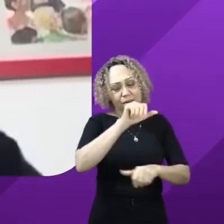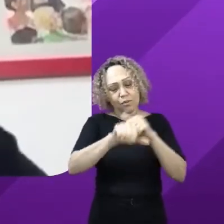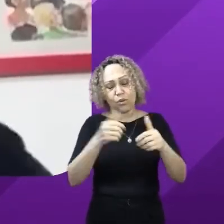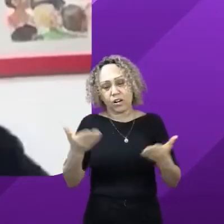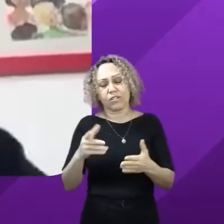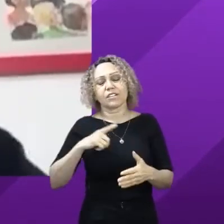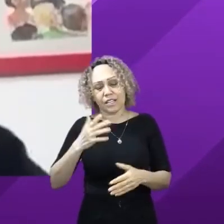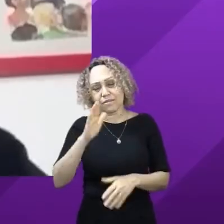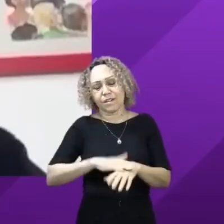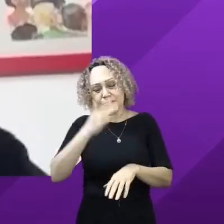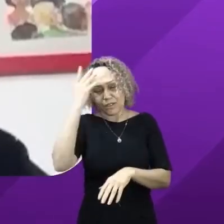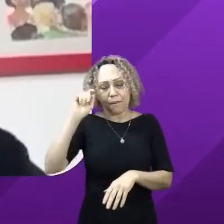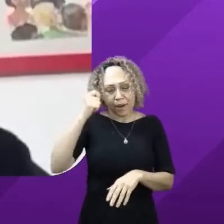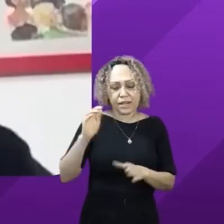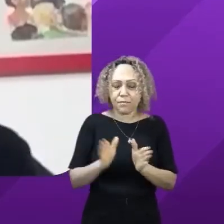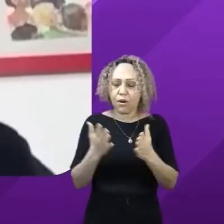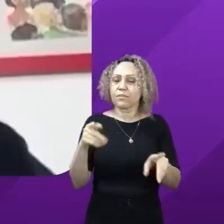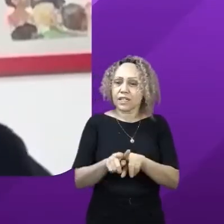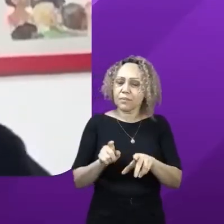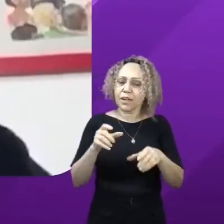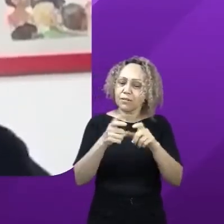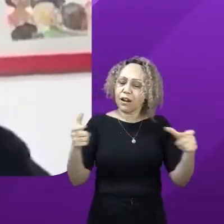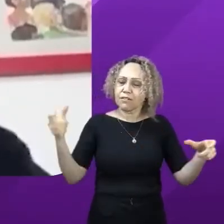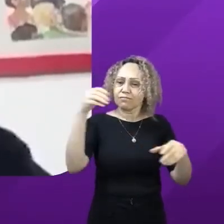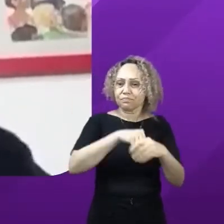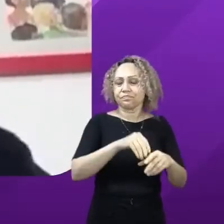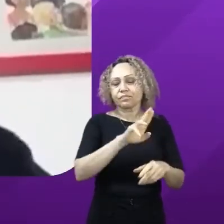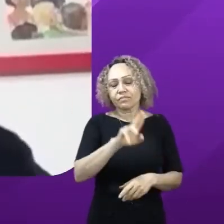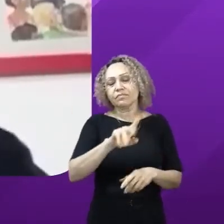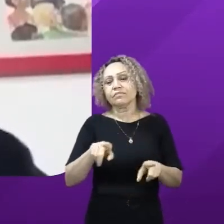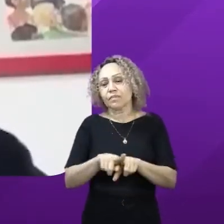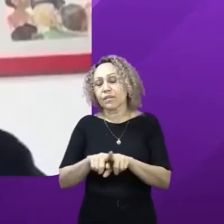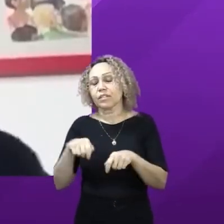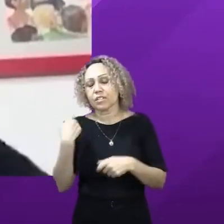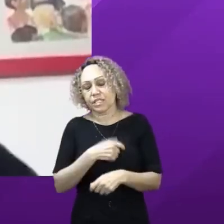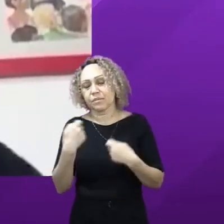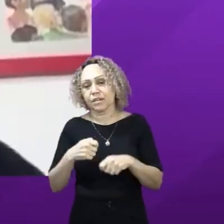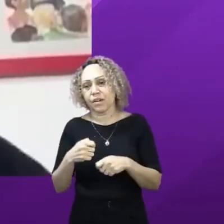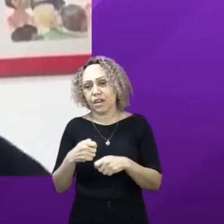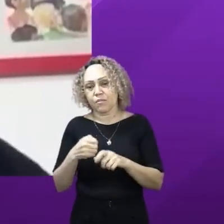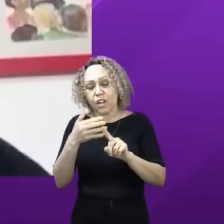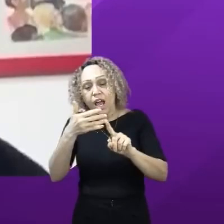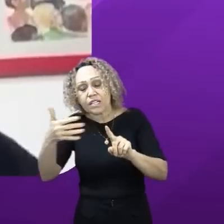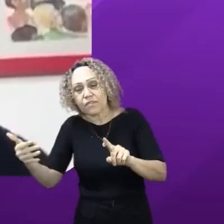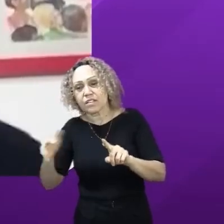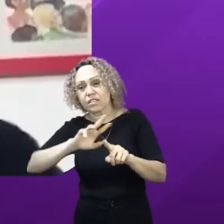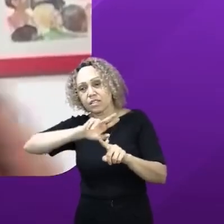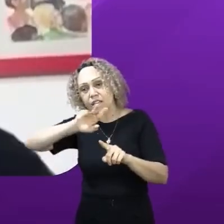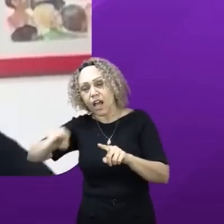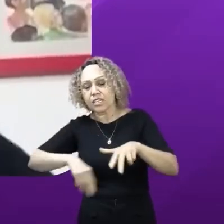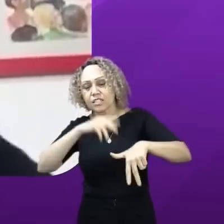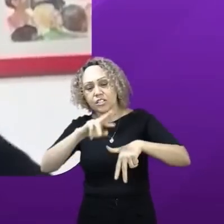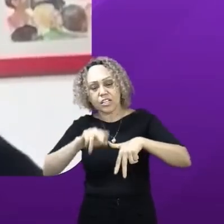gente consegue garantir que esse jovem consiga mudar a realidade socioeconômica dentro das suas casas. A gente